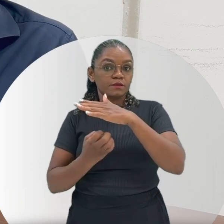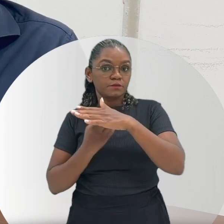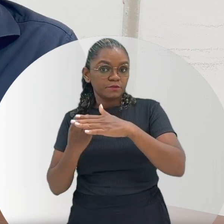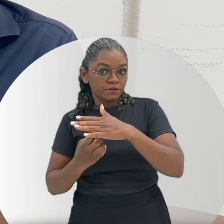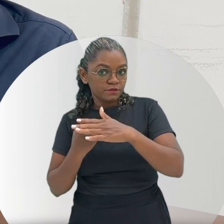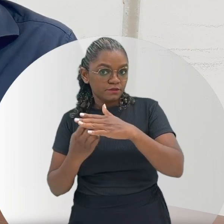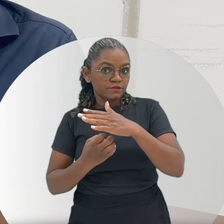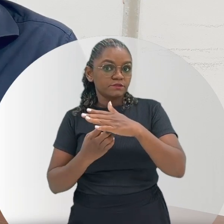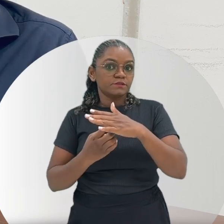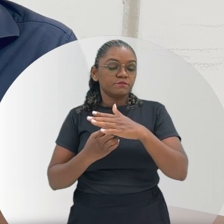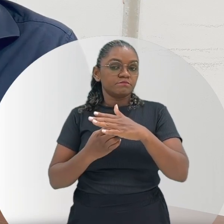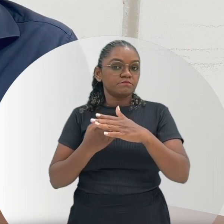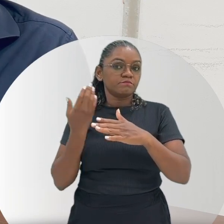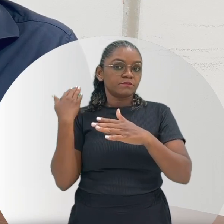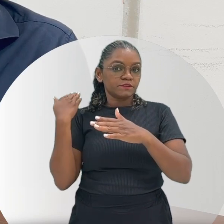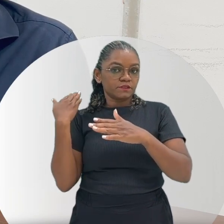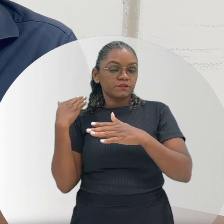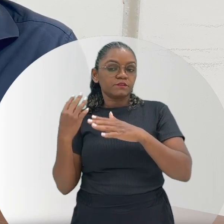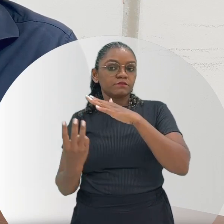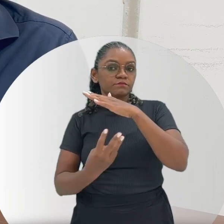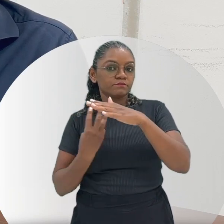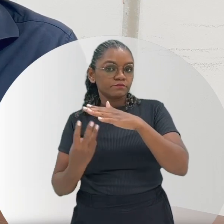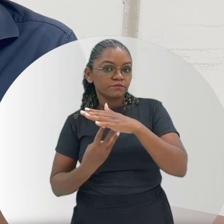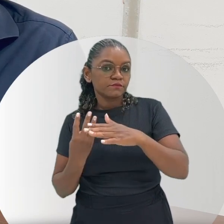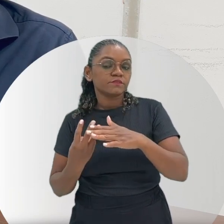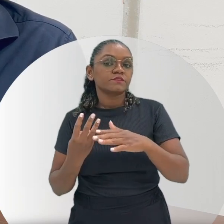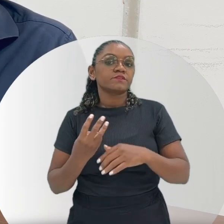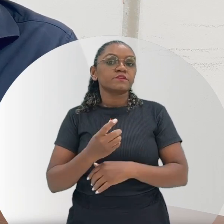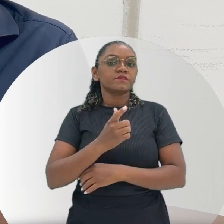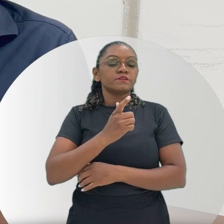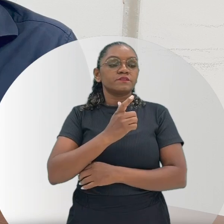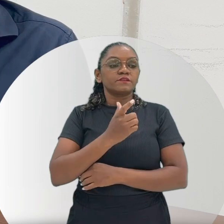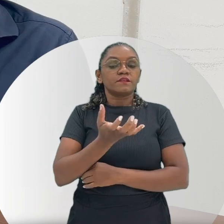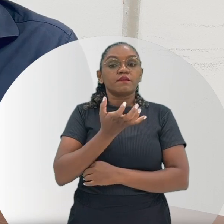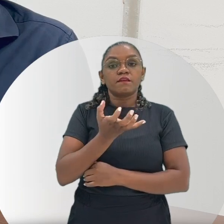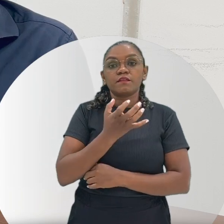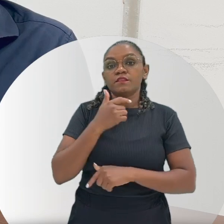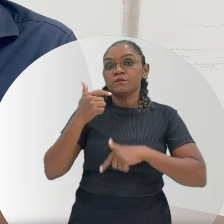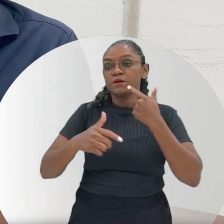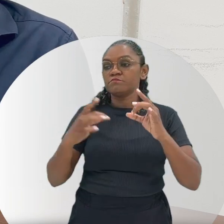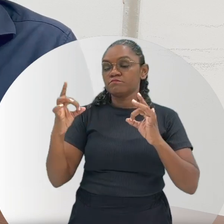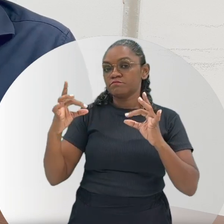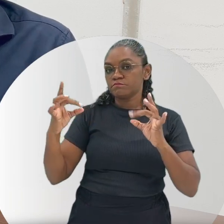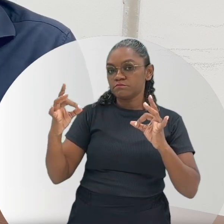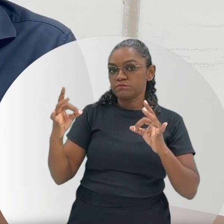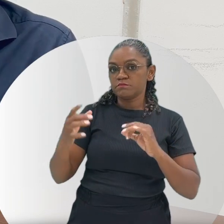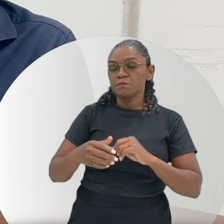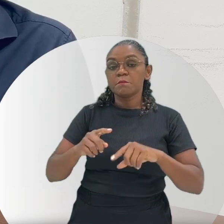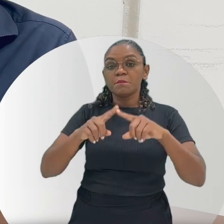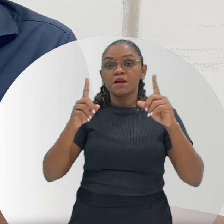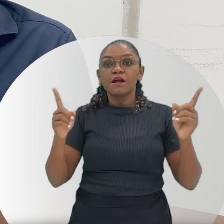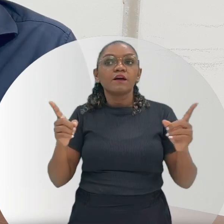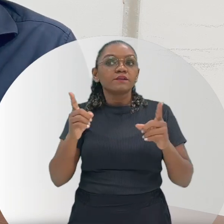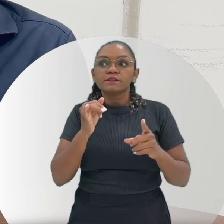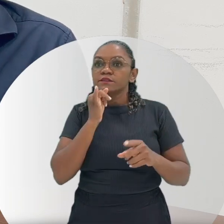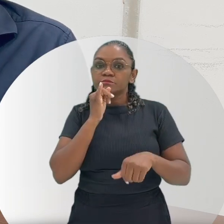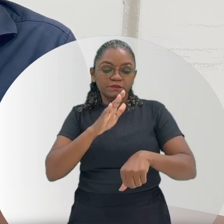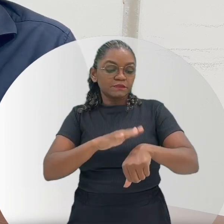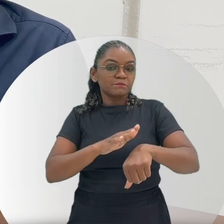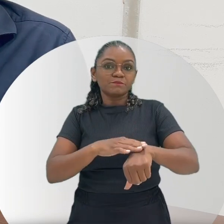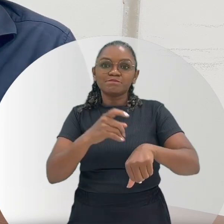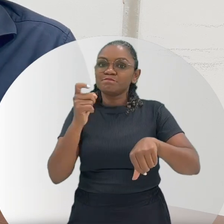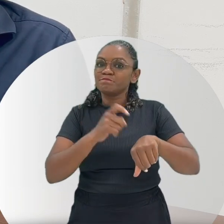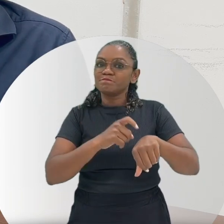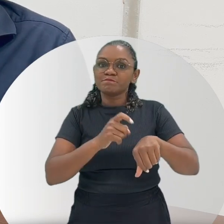serviço para atendimento dos nossos alunos especiais, a gente teve que tomar uma decisão, né? Não teríamos tempo hábil de conduzir um